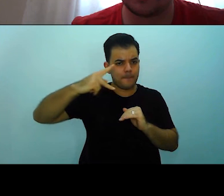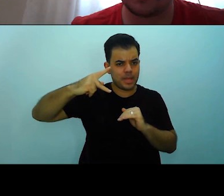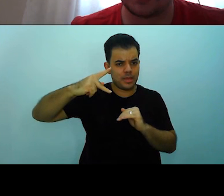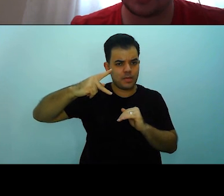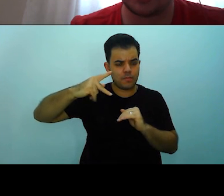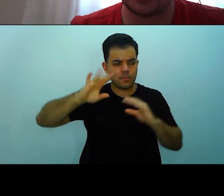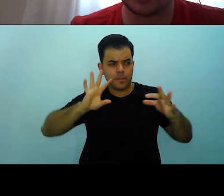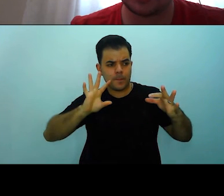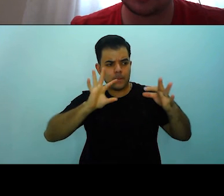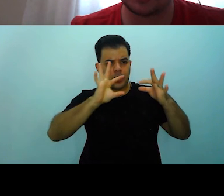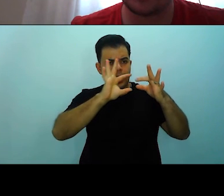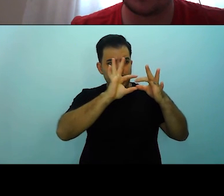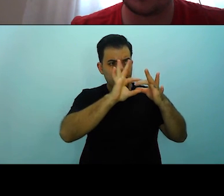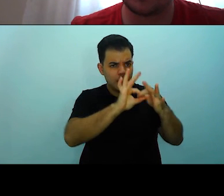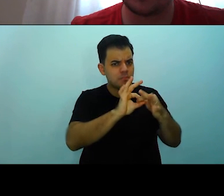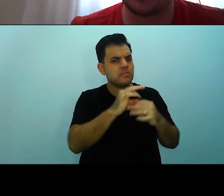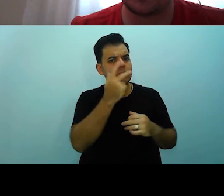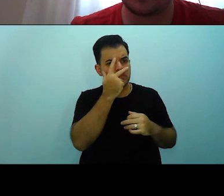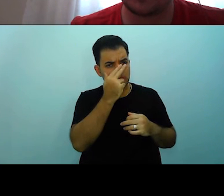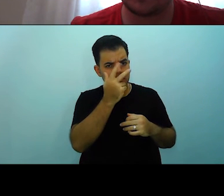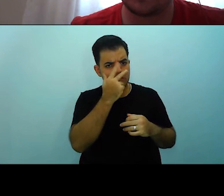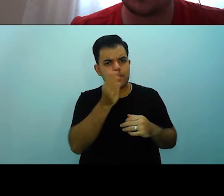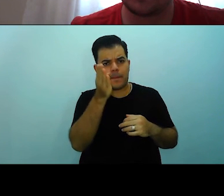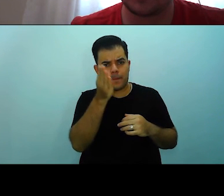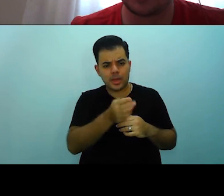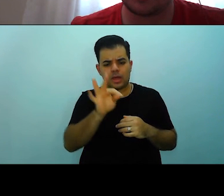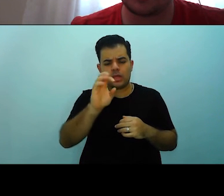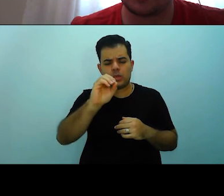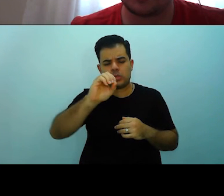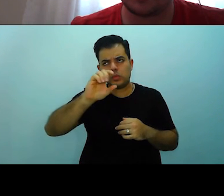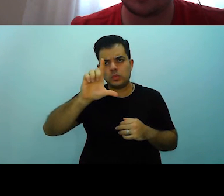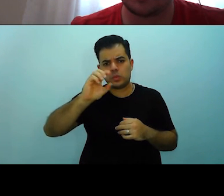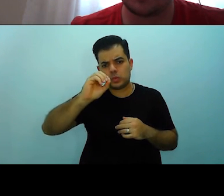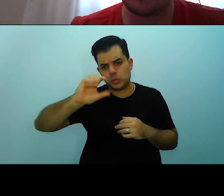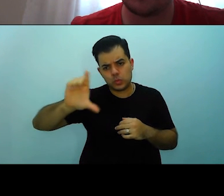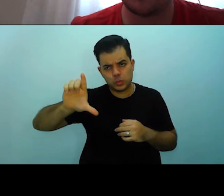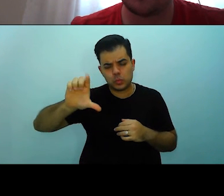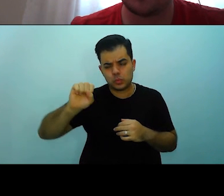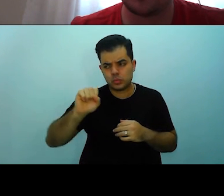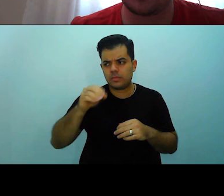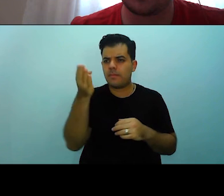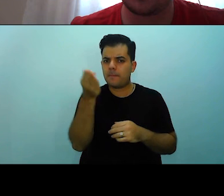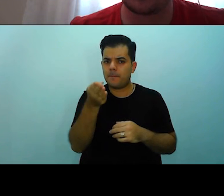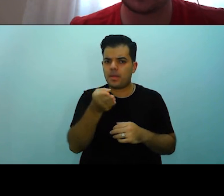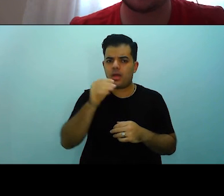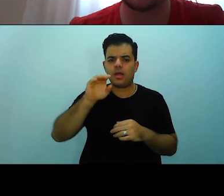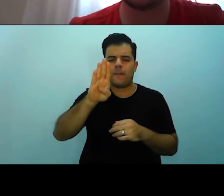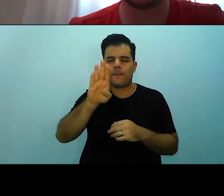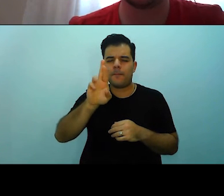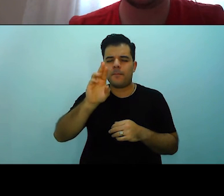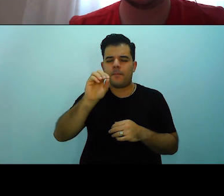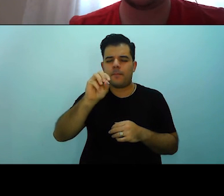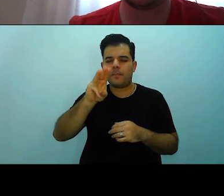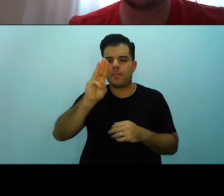Uhum. Barra DevTools, barra browser e um hash ali. Deve ser